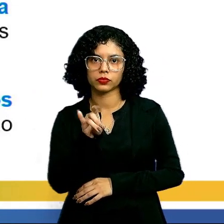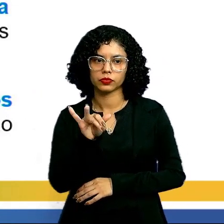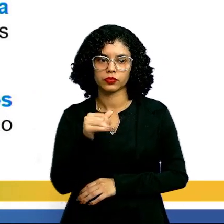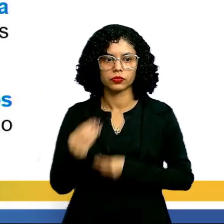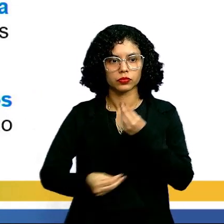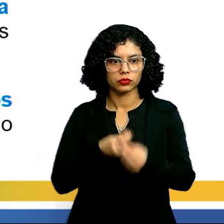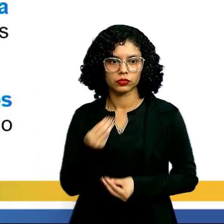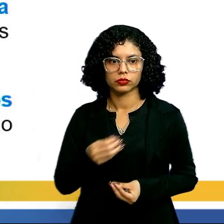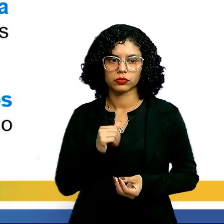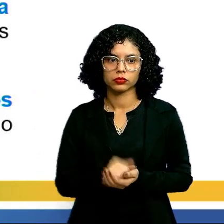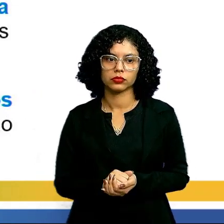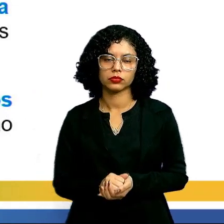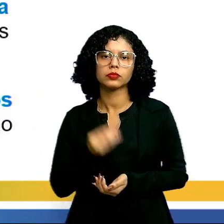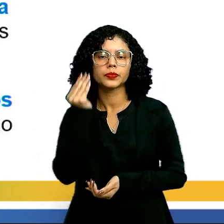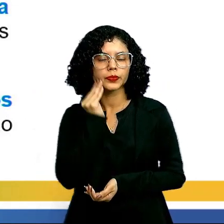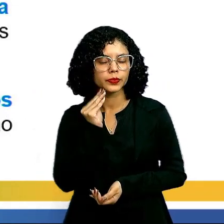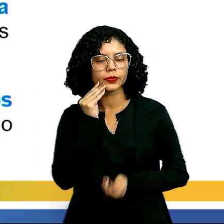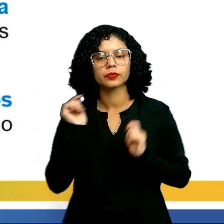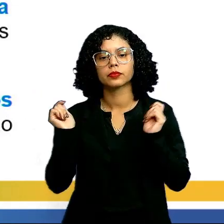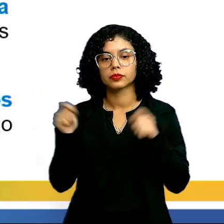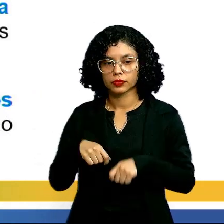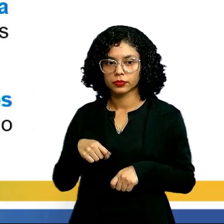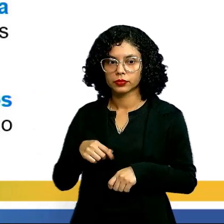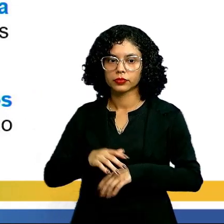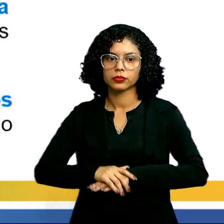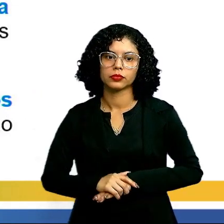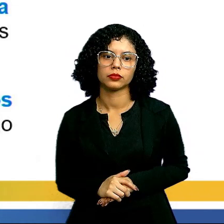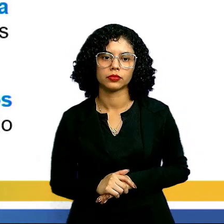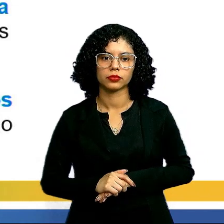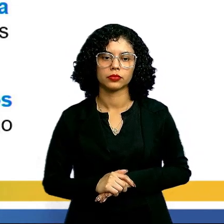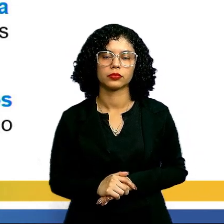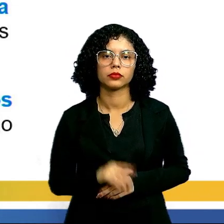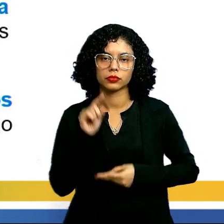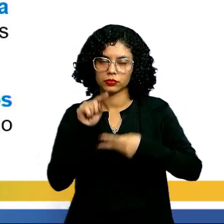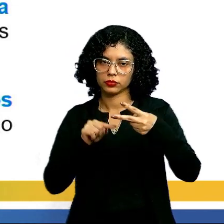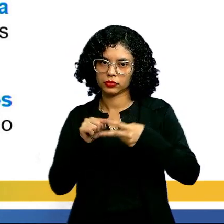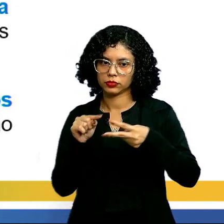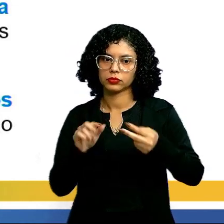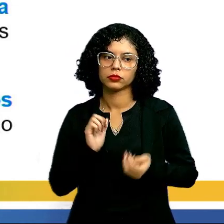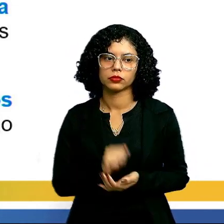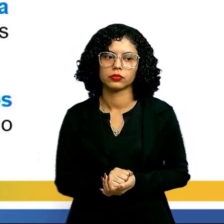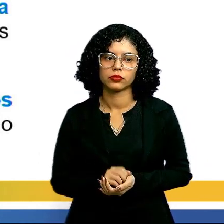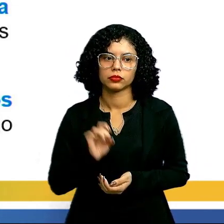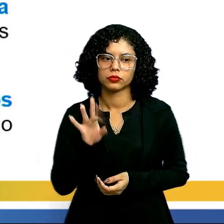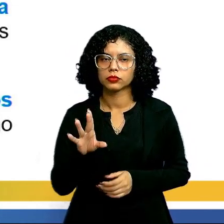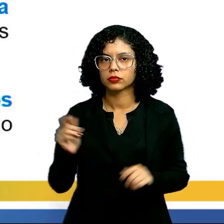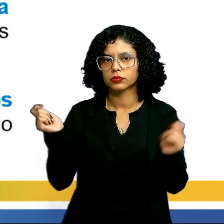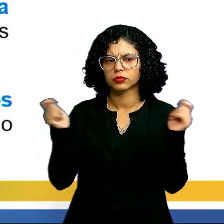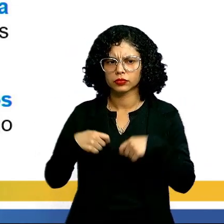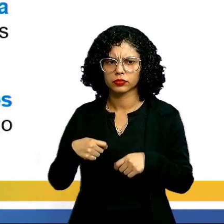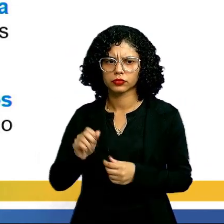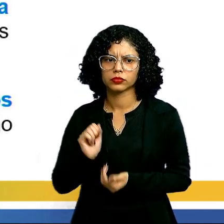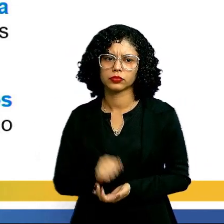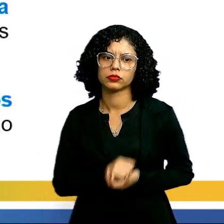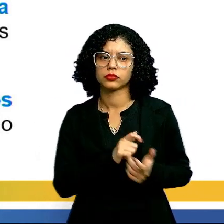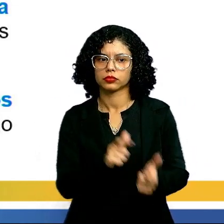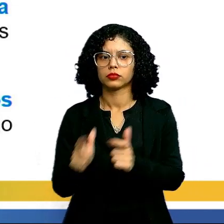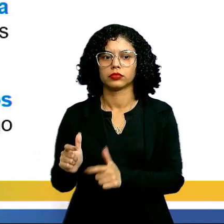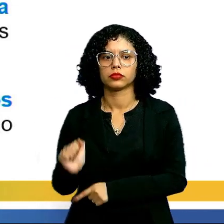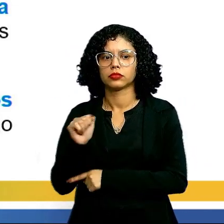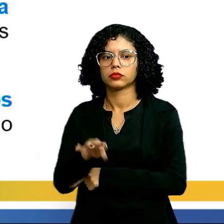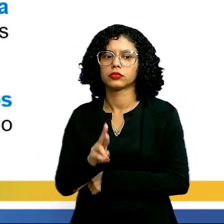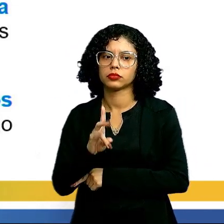como forma de testar as possibilidades. Ambas somente são